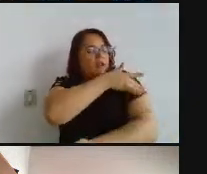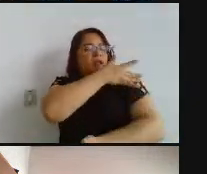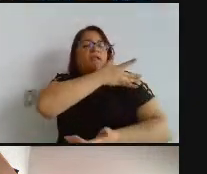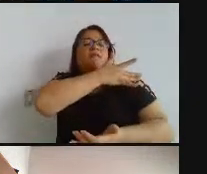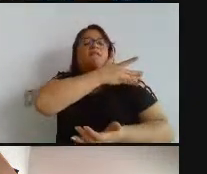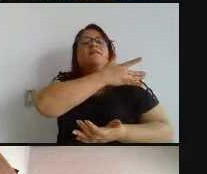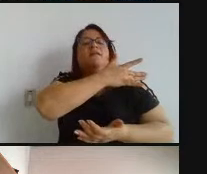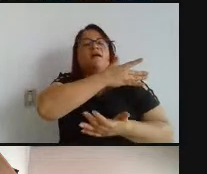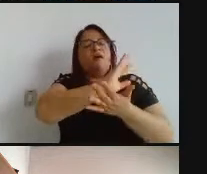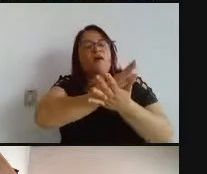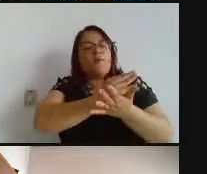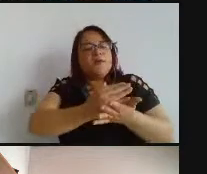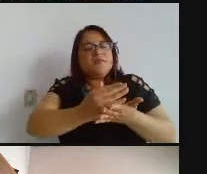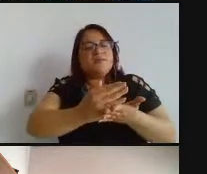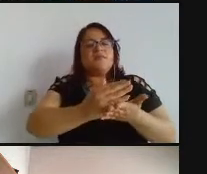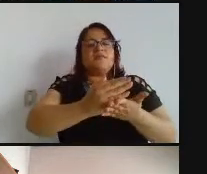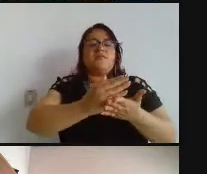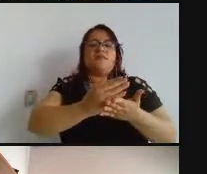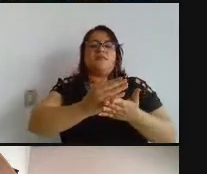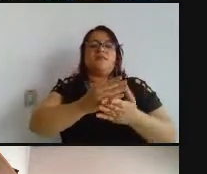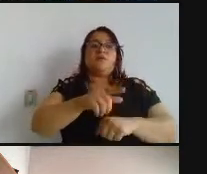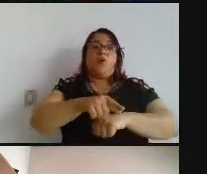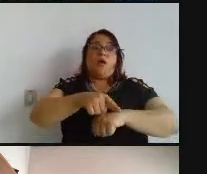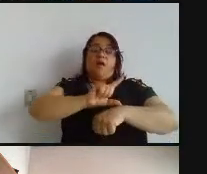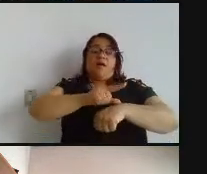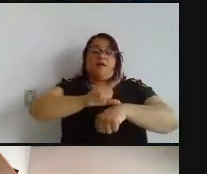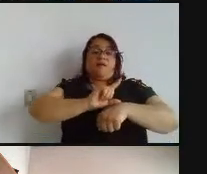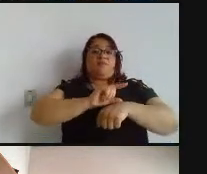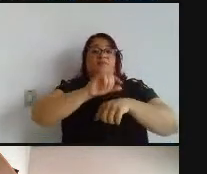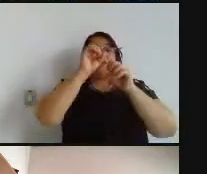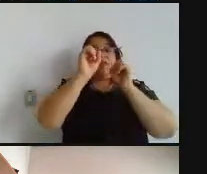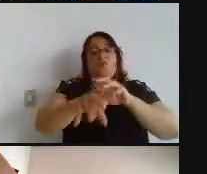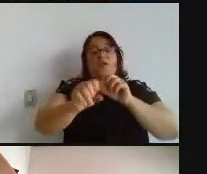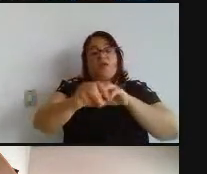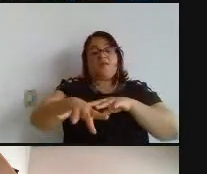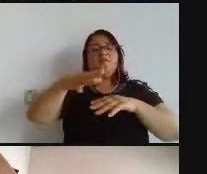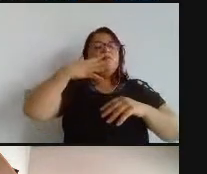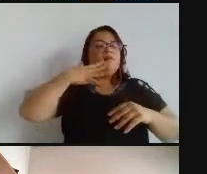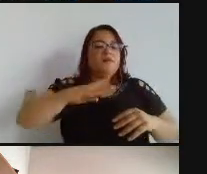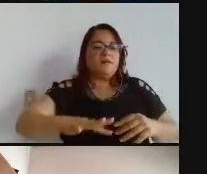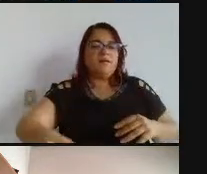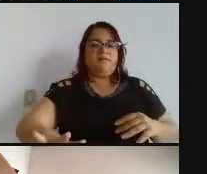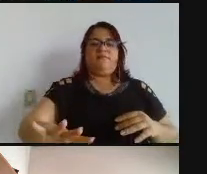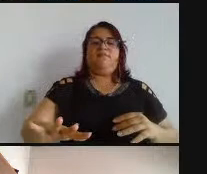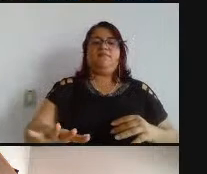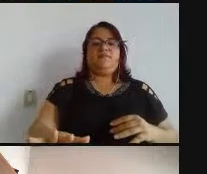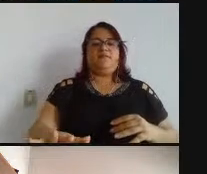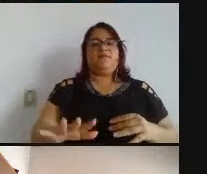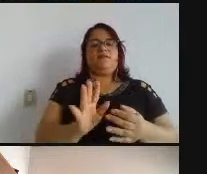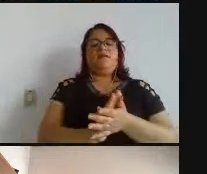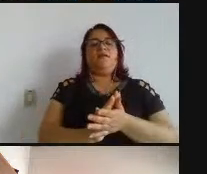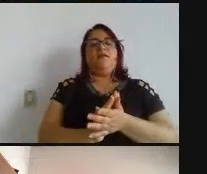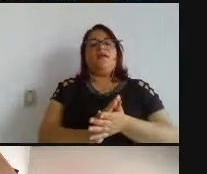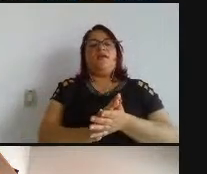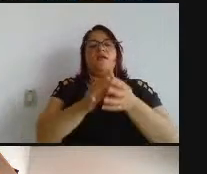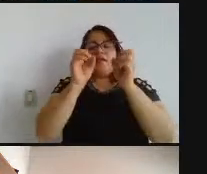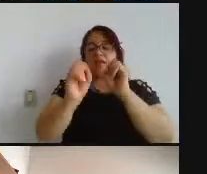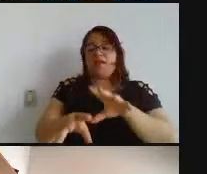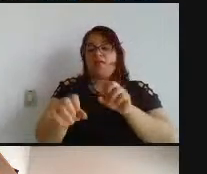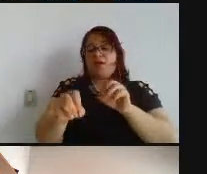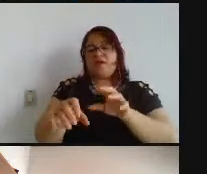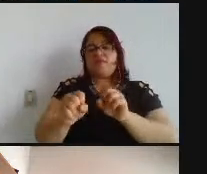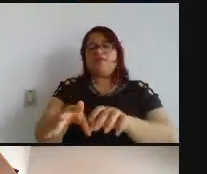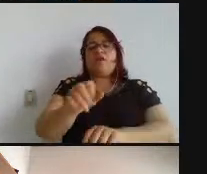pré-escola, começando até antes, que a educação infantil, e educação fundamental